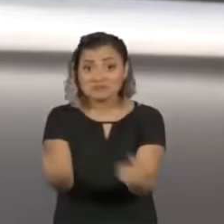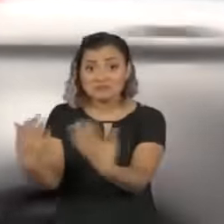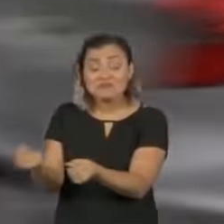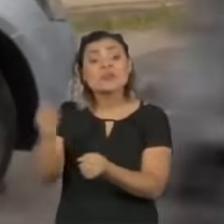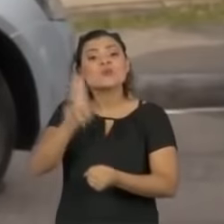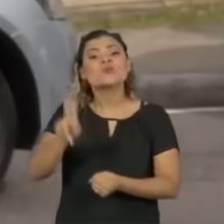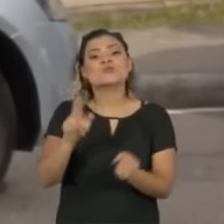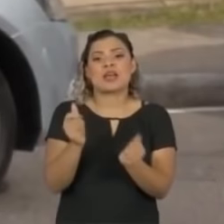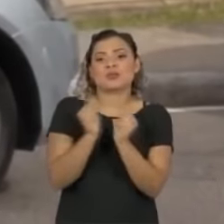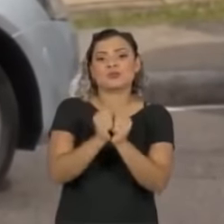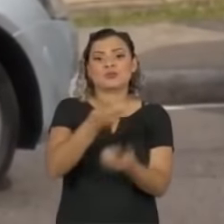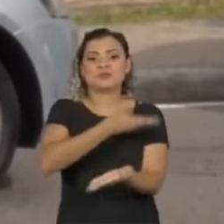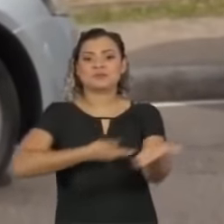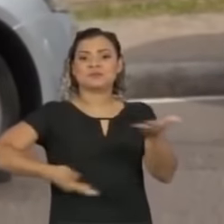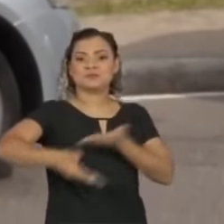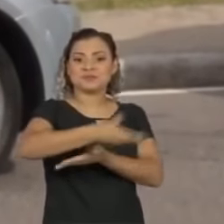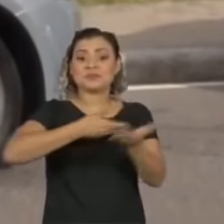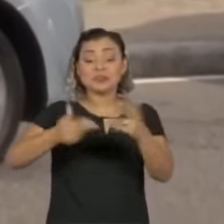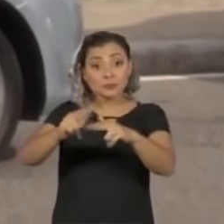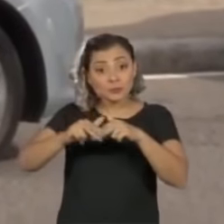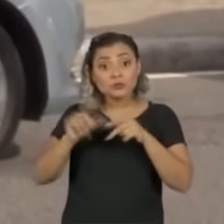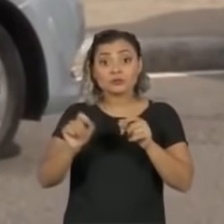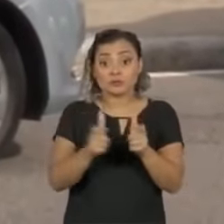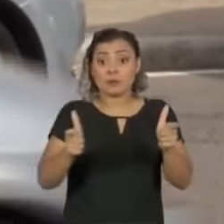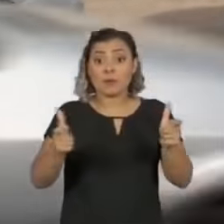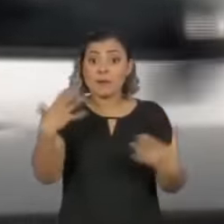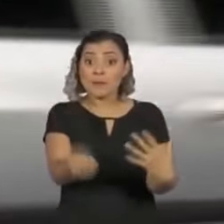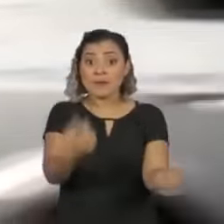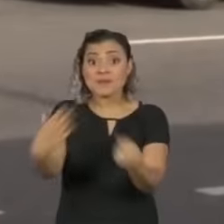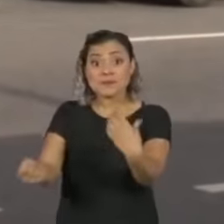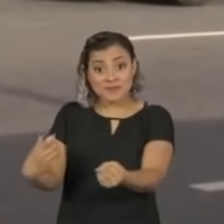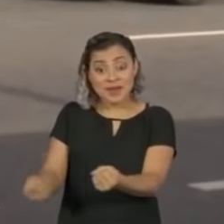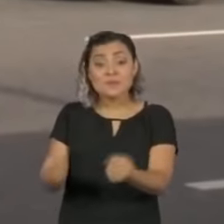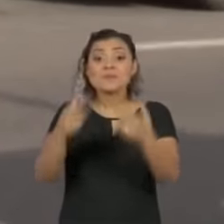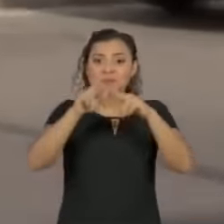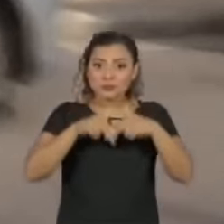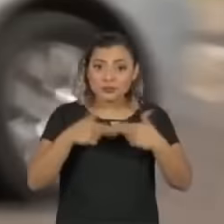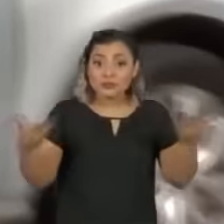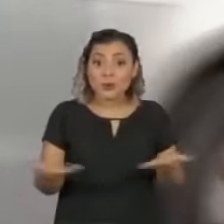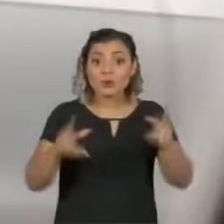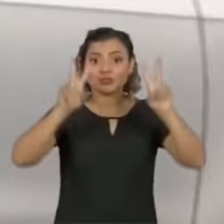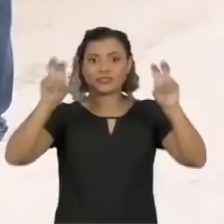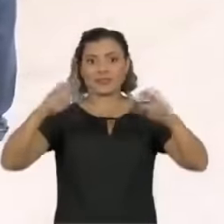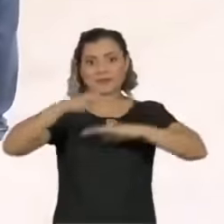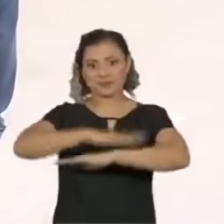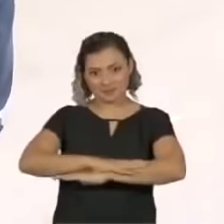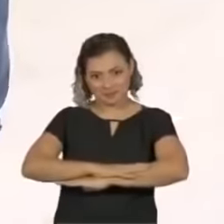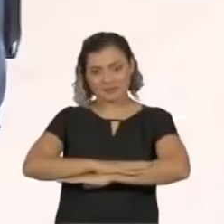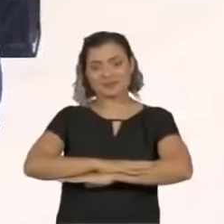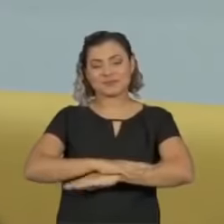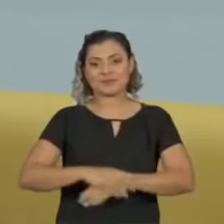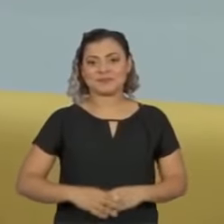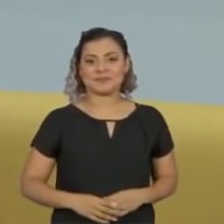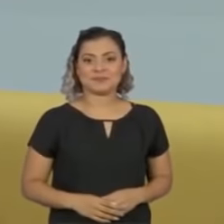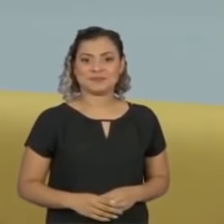consumo compartilhado, que ganha cada vez mais adeptos. E este é o assunto da nossa conversa de hoje aqui no